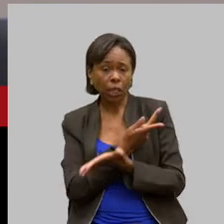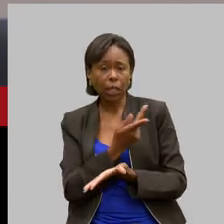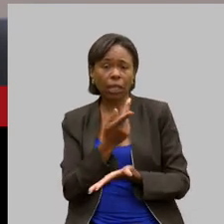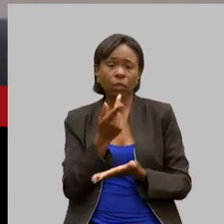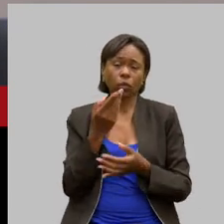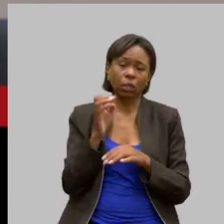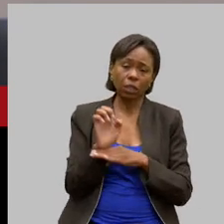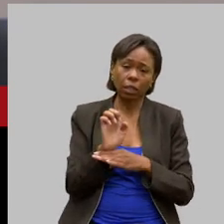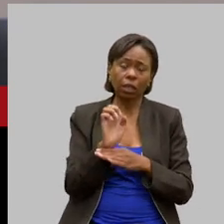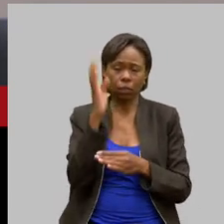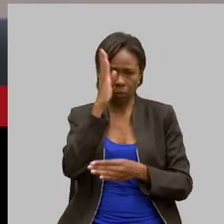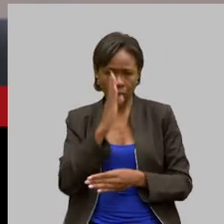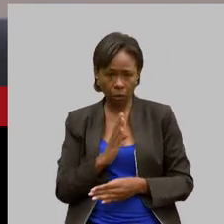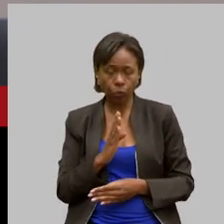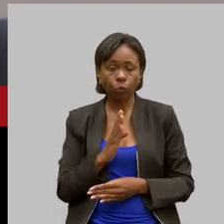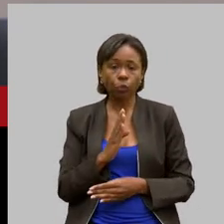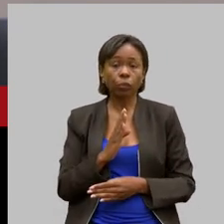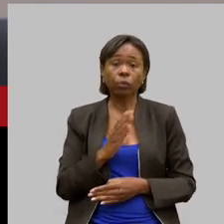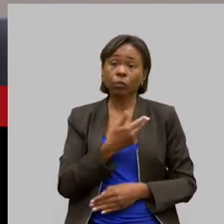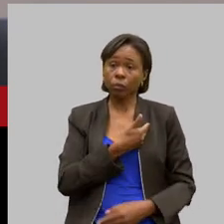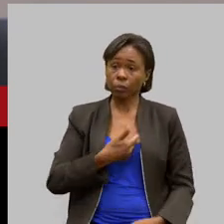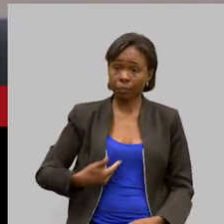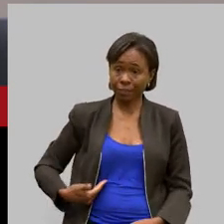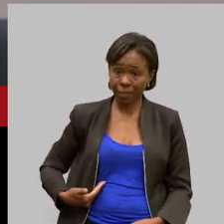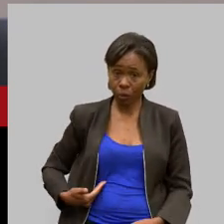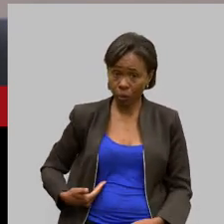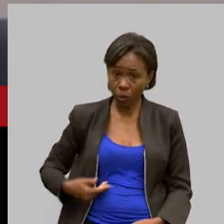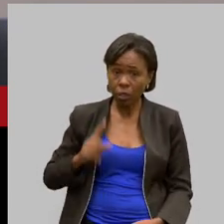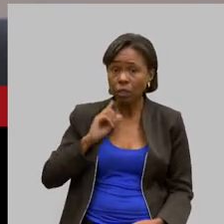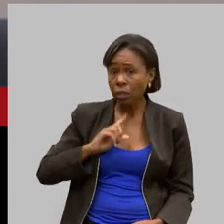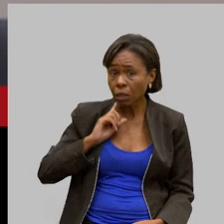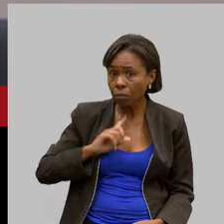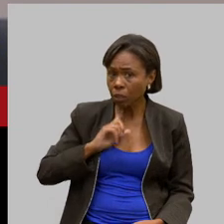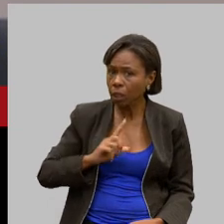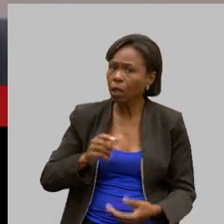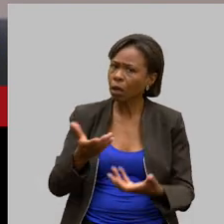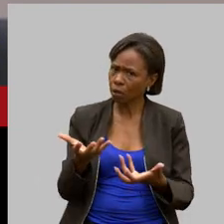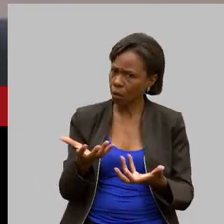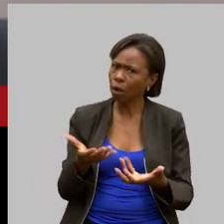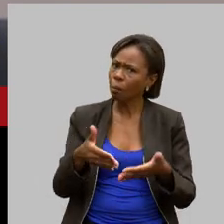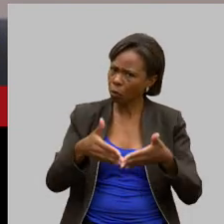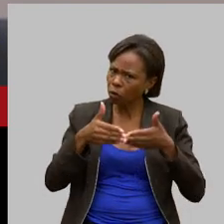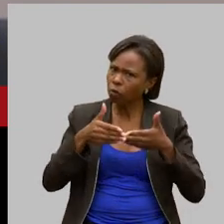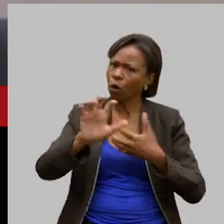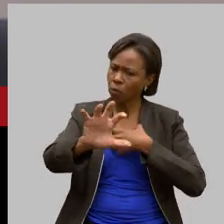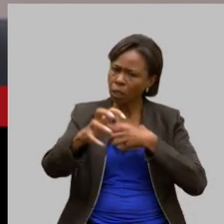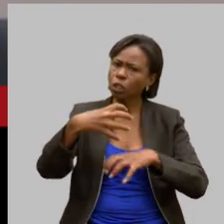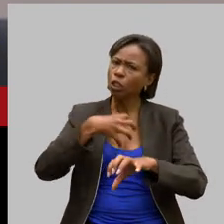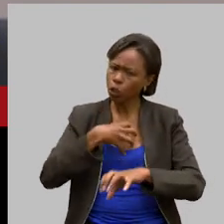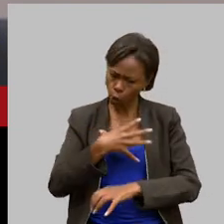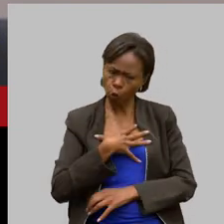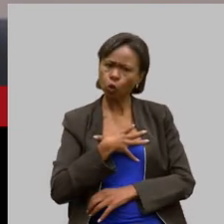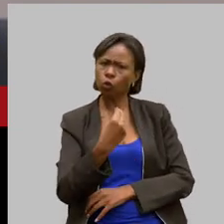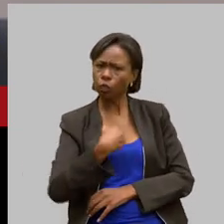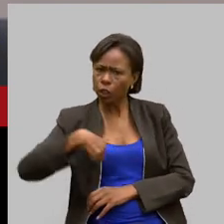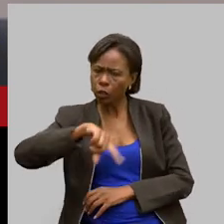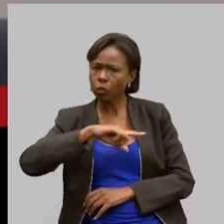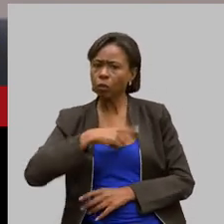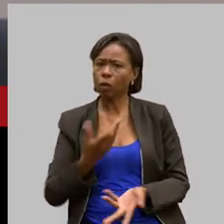Brasil e ao governador do Estado tenha mais empatia com nossos filhos tenha mais empatia com as pessoas com